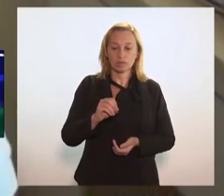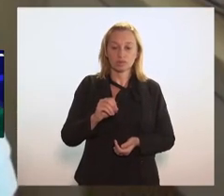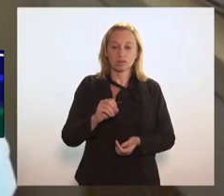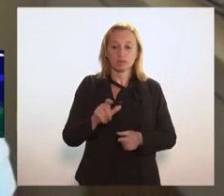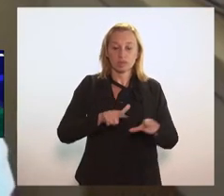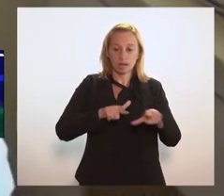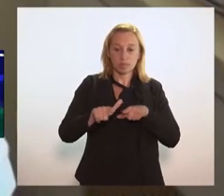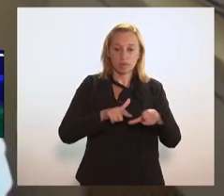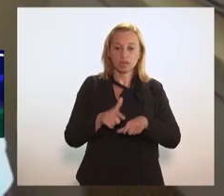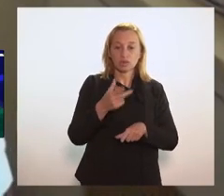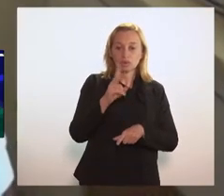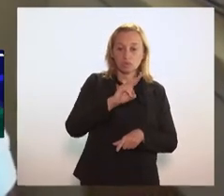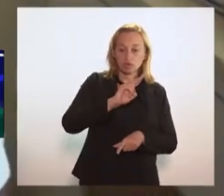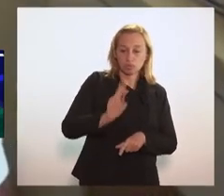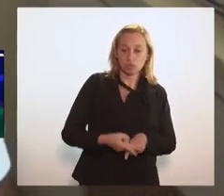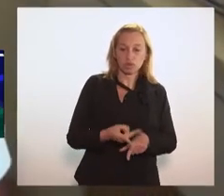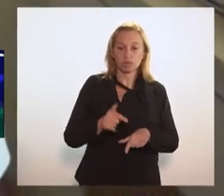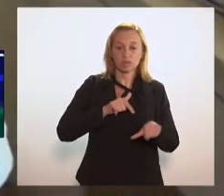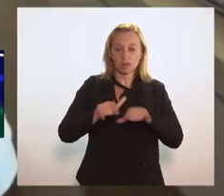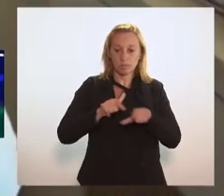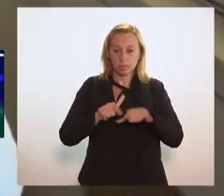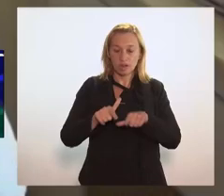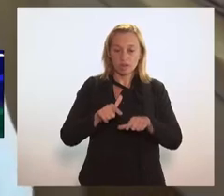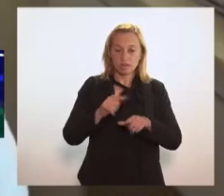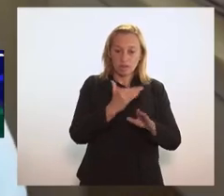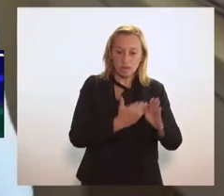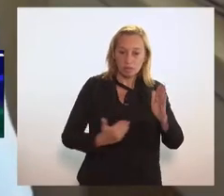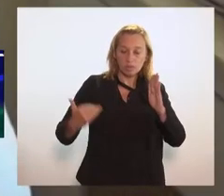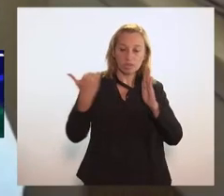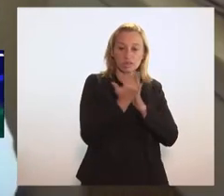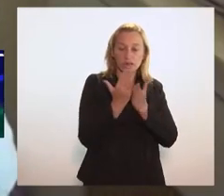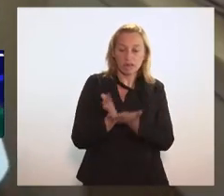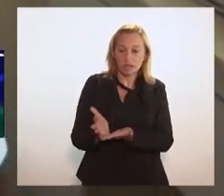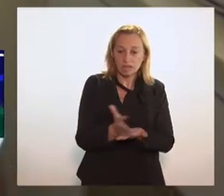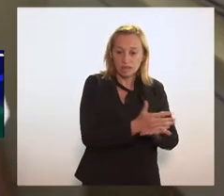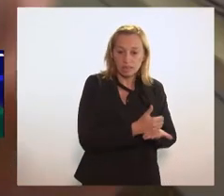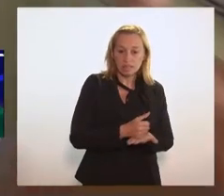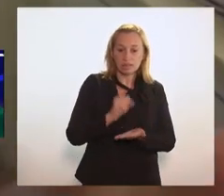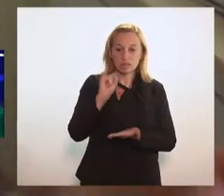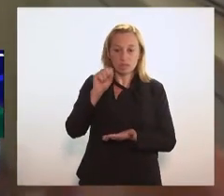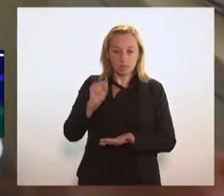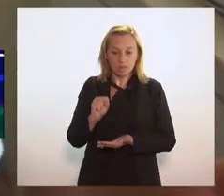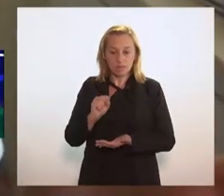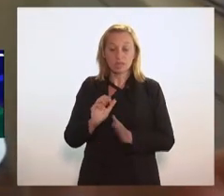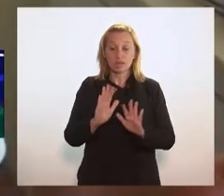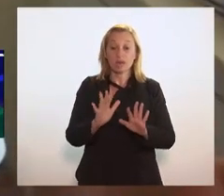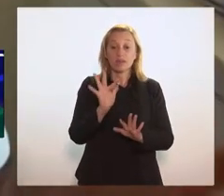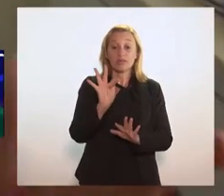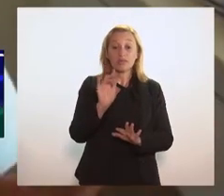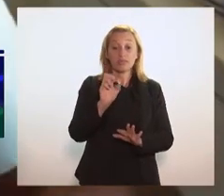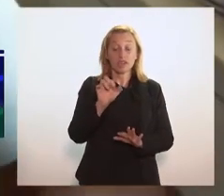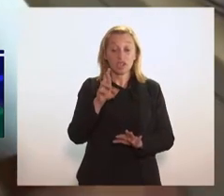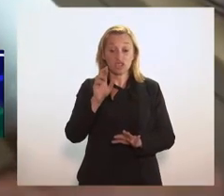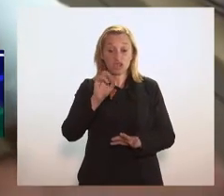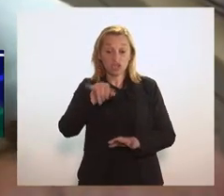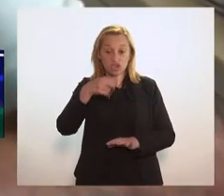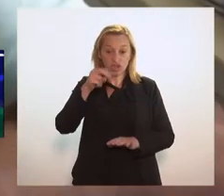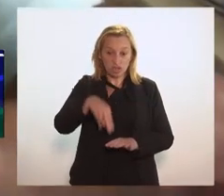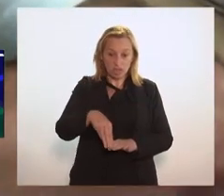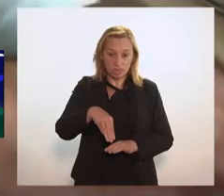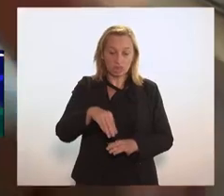2 mil empregos e diz que ainda vai aumentar a arrecadação do ICMS. A Firjan tem lá